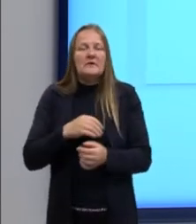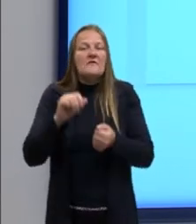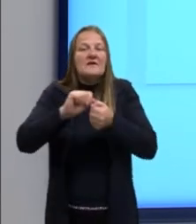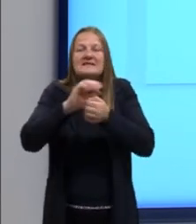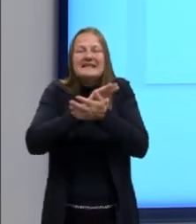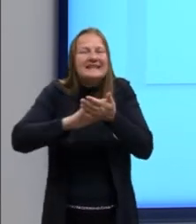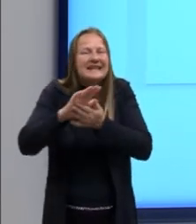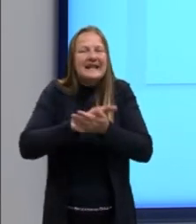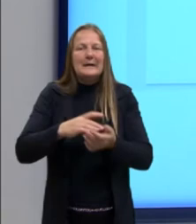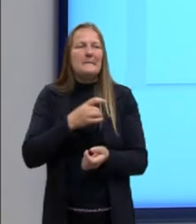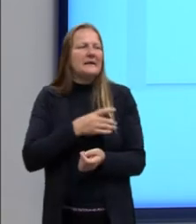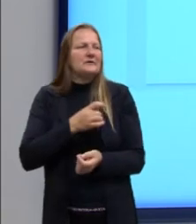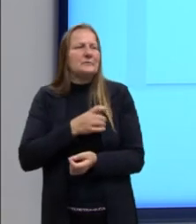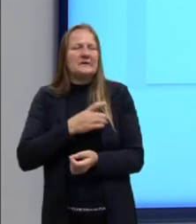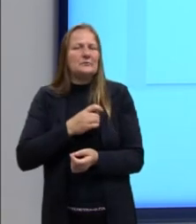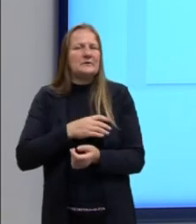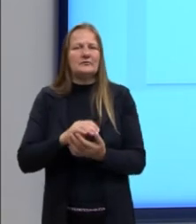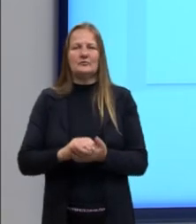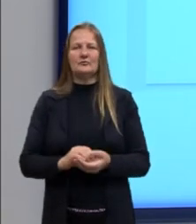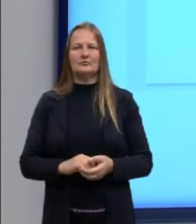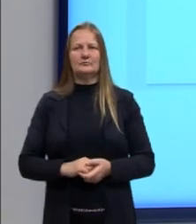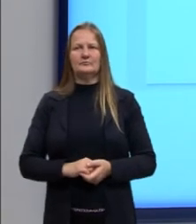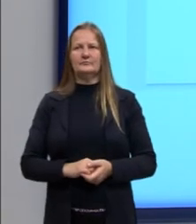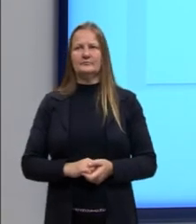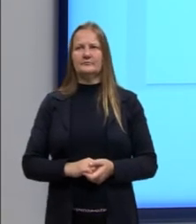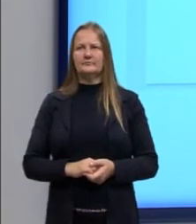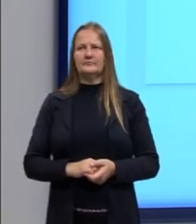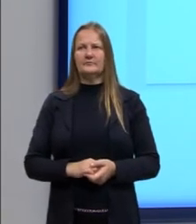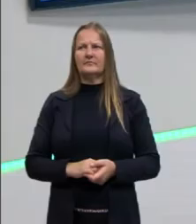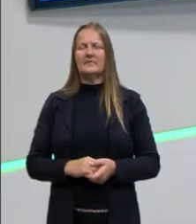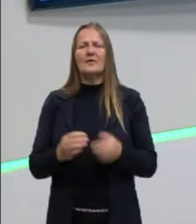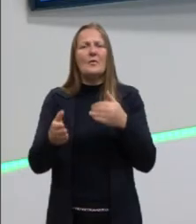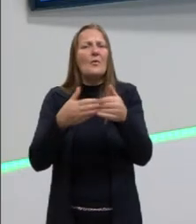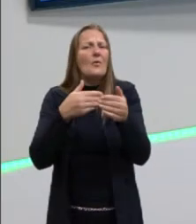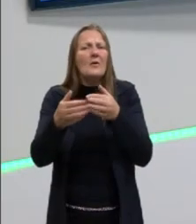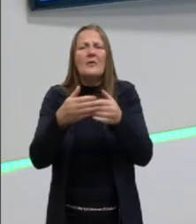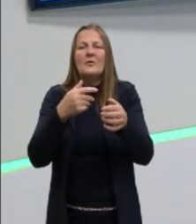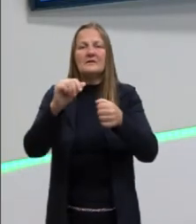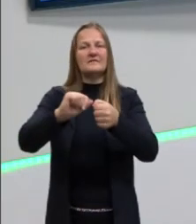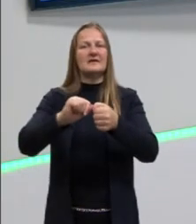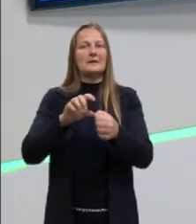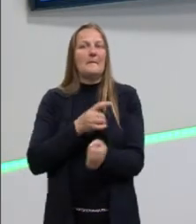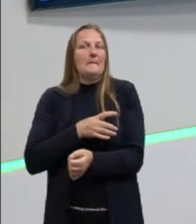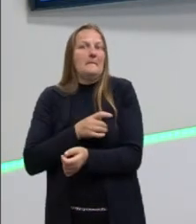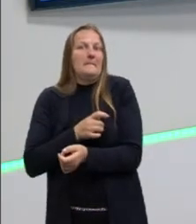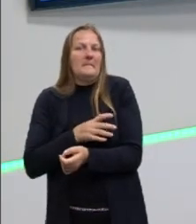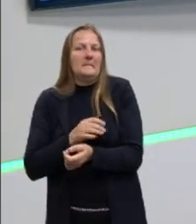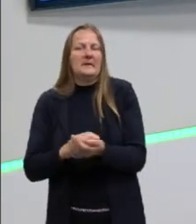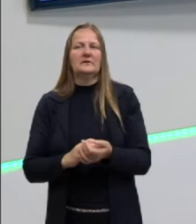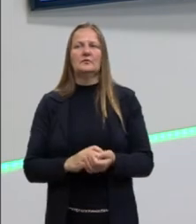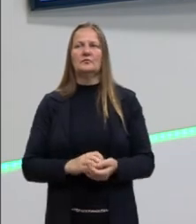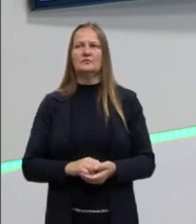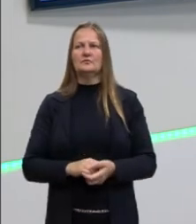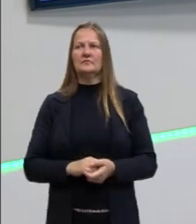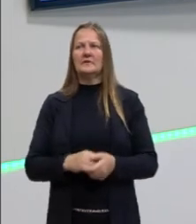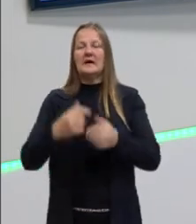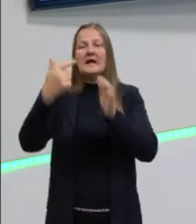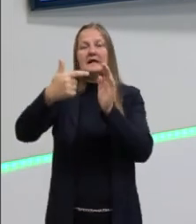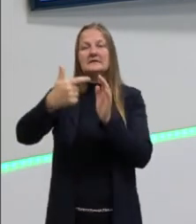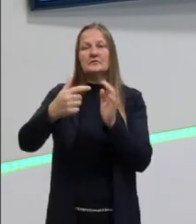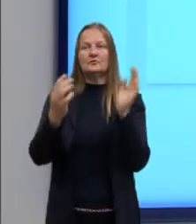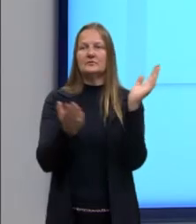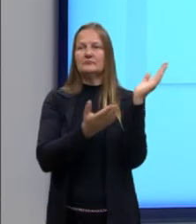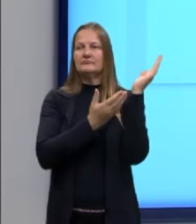com medo de que alguma coisa acontecesse sobre qualquer coisa que ela fizesse então aí na segunda tela